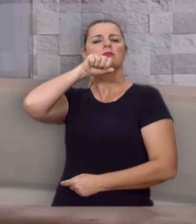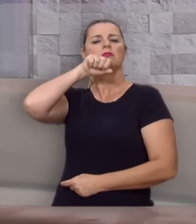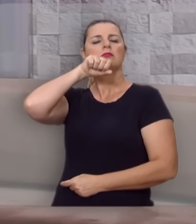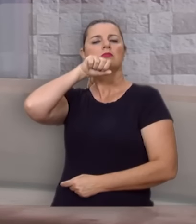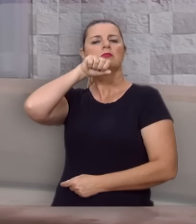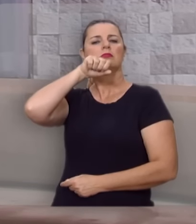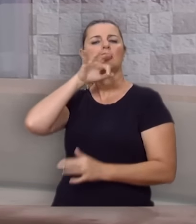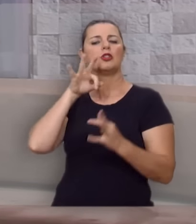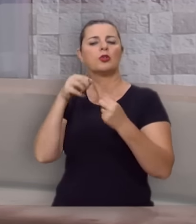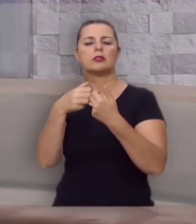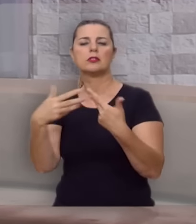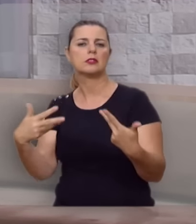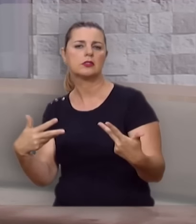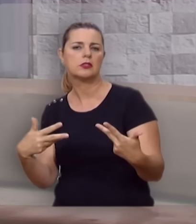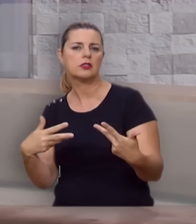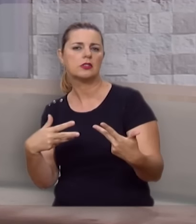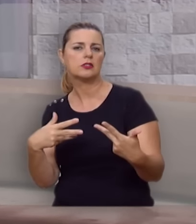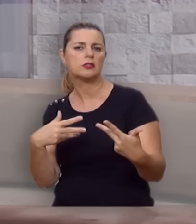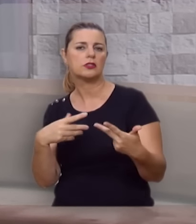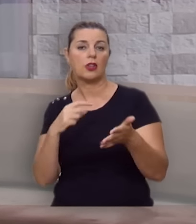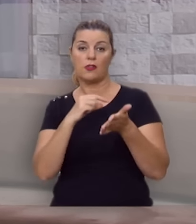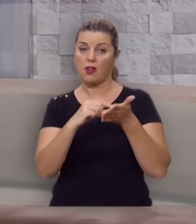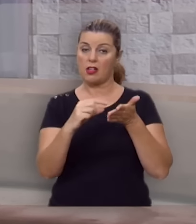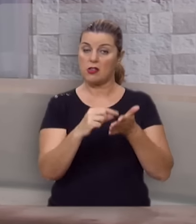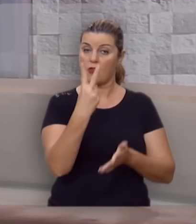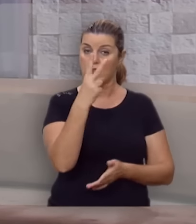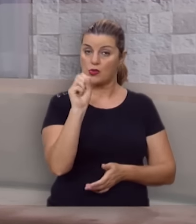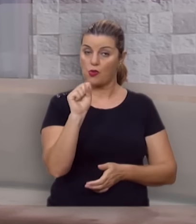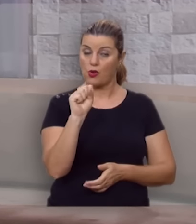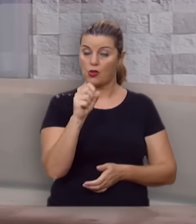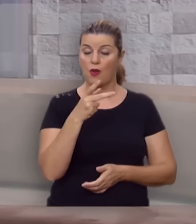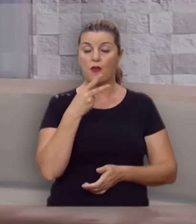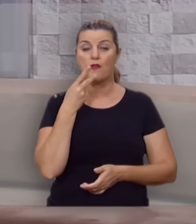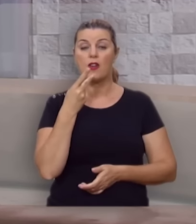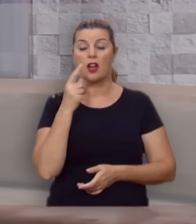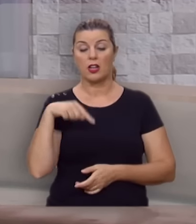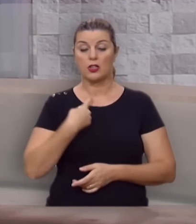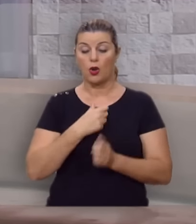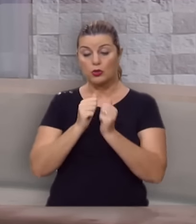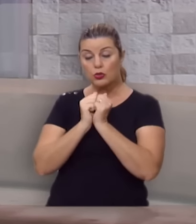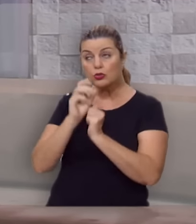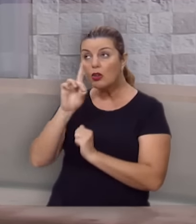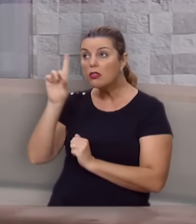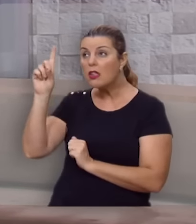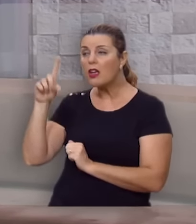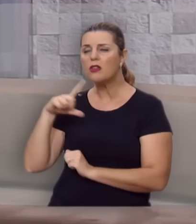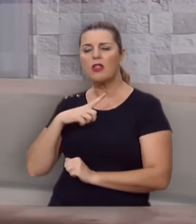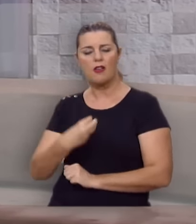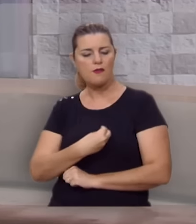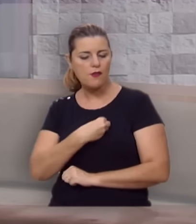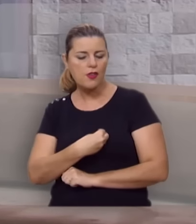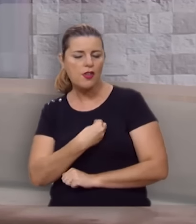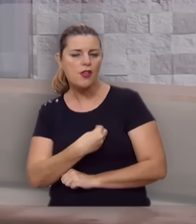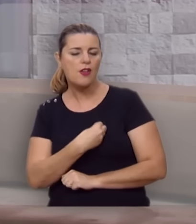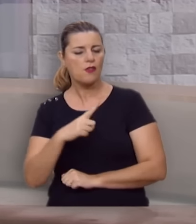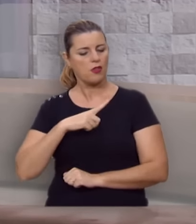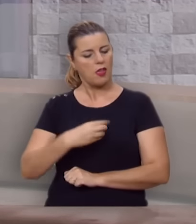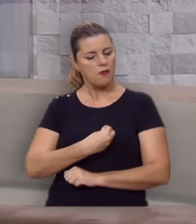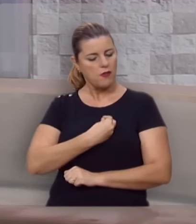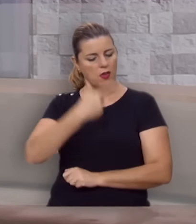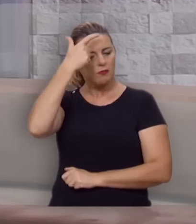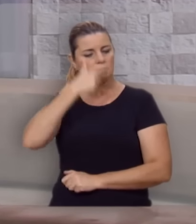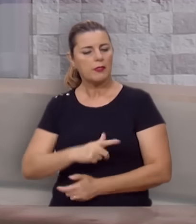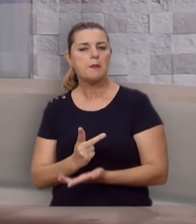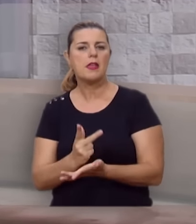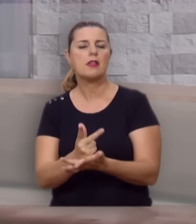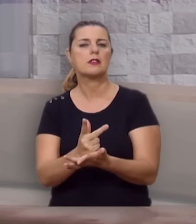respiração e tudo mais. E no verso 28 ele vai dizer que nele vivemos, nos movemos e